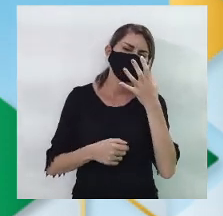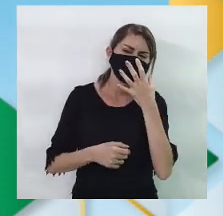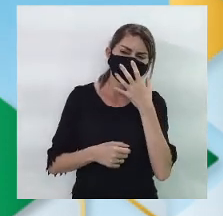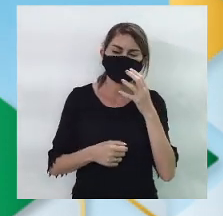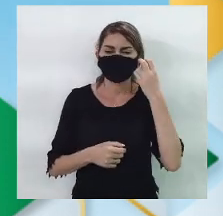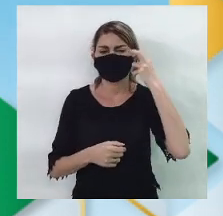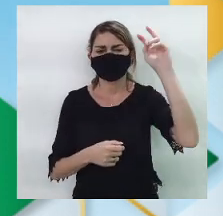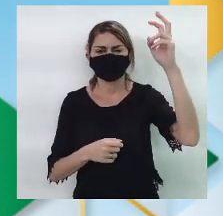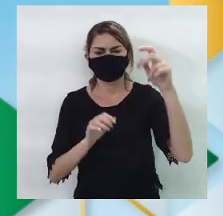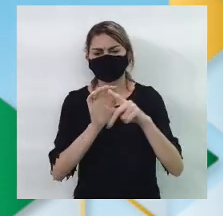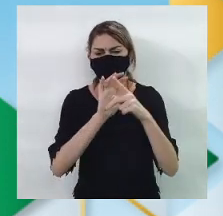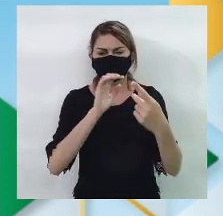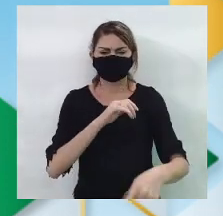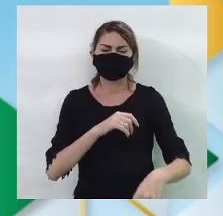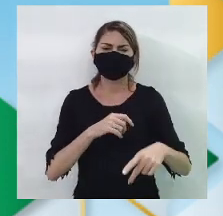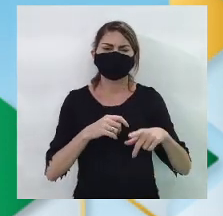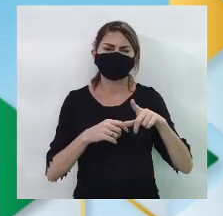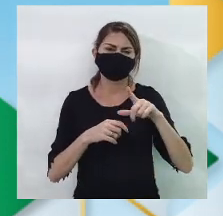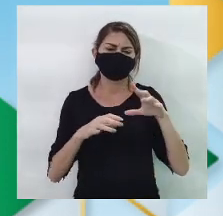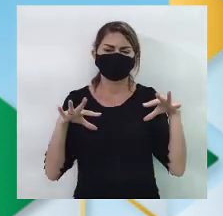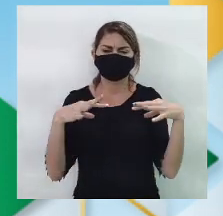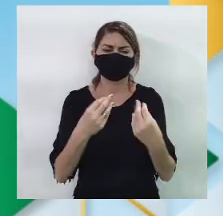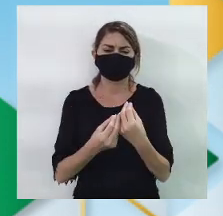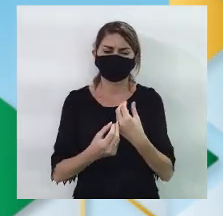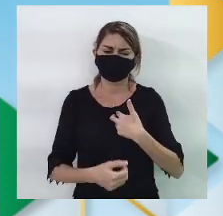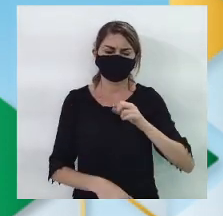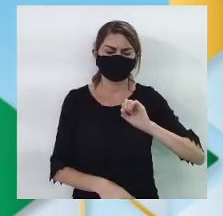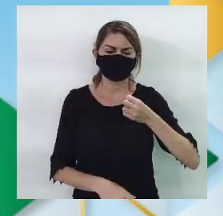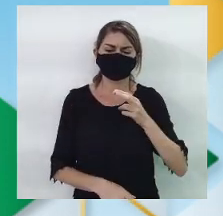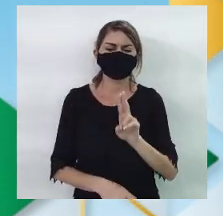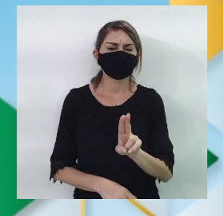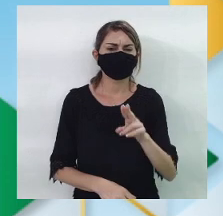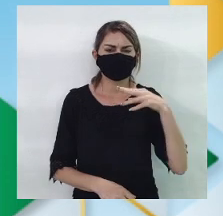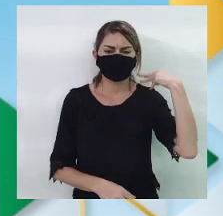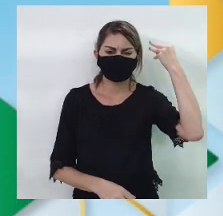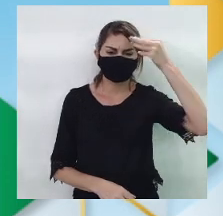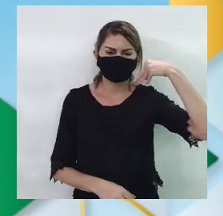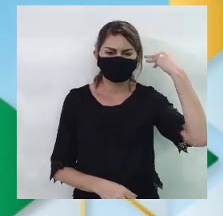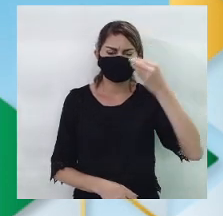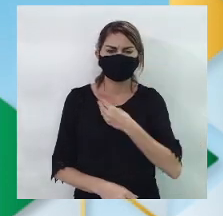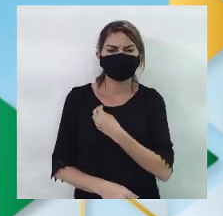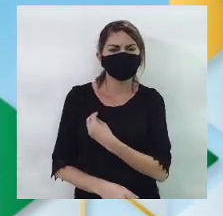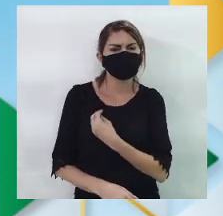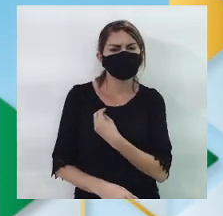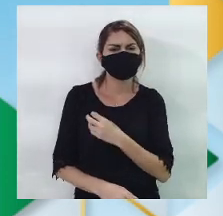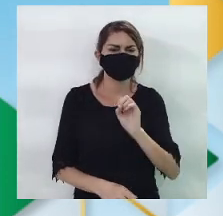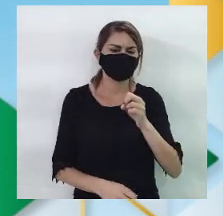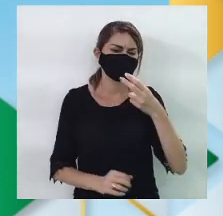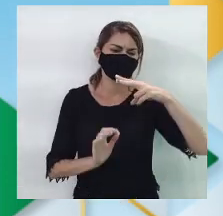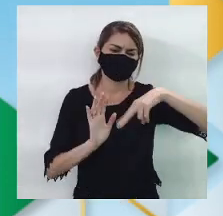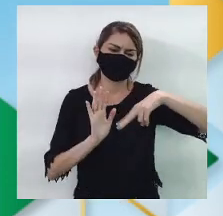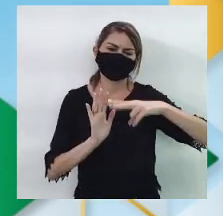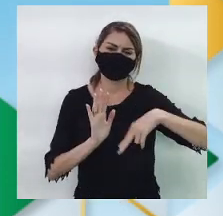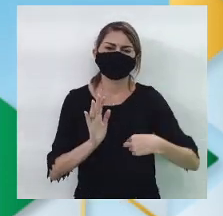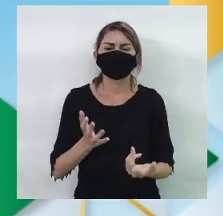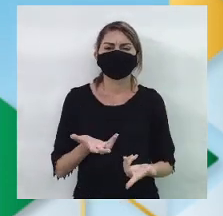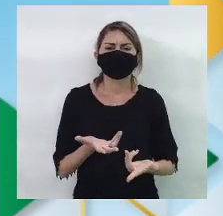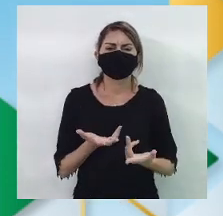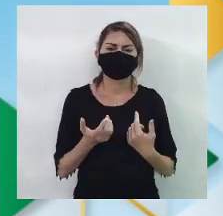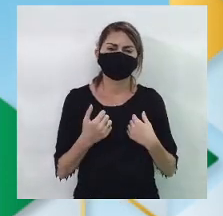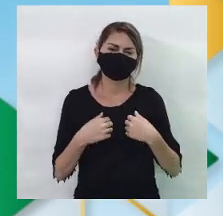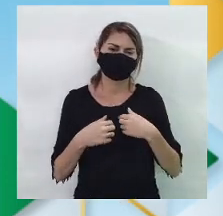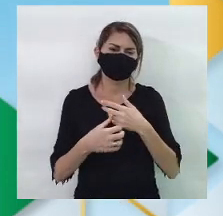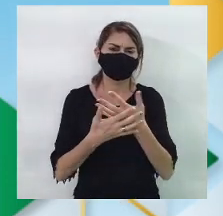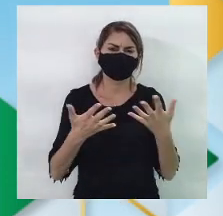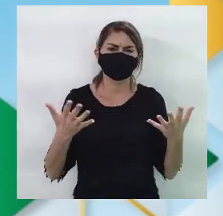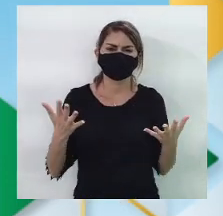A cultura regional está latente em tudo que eu sou, em experiências vividas ou lidas. Alimento-me muito